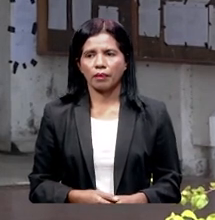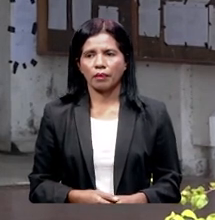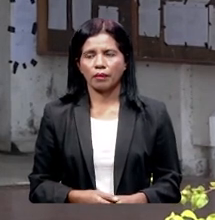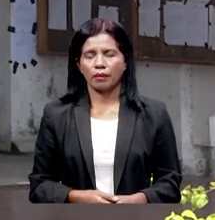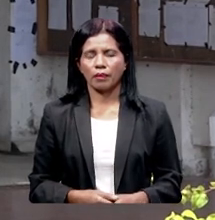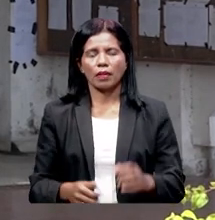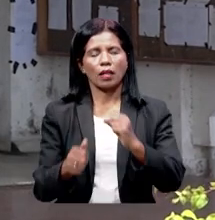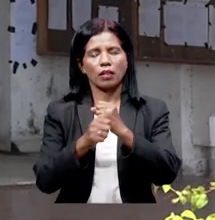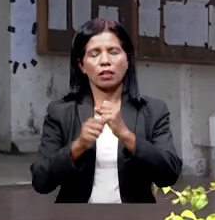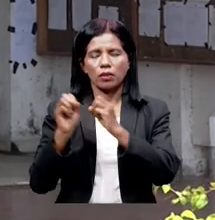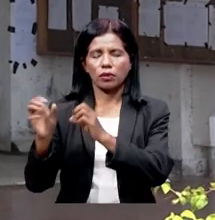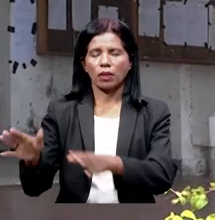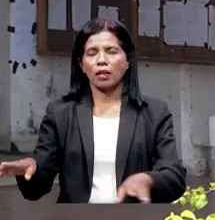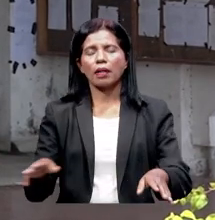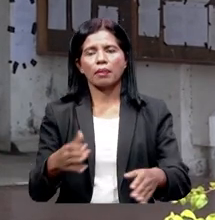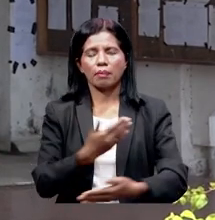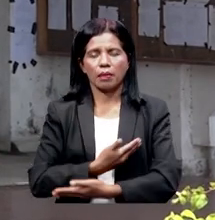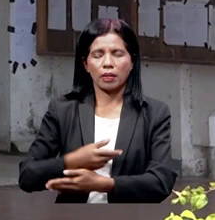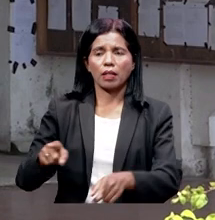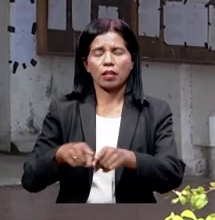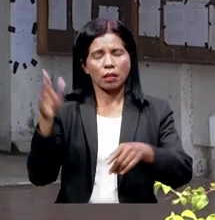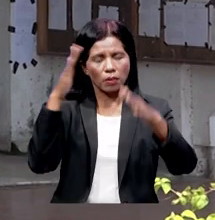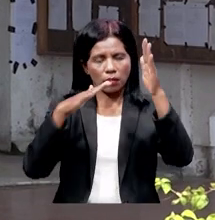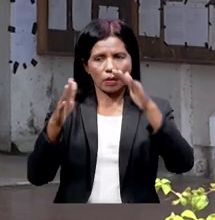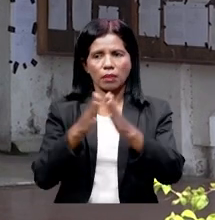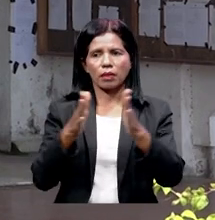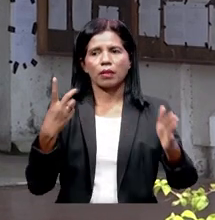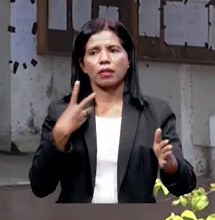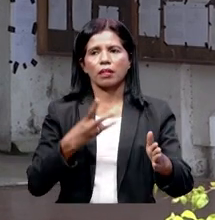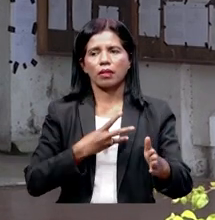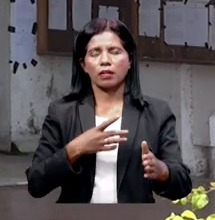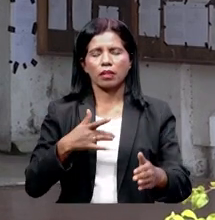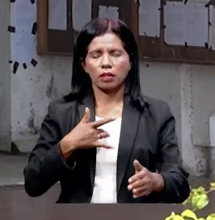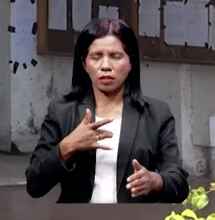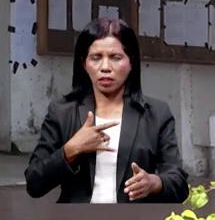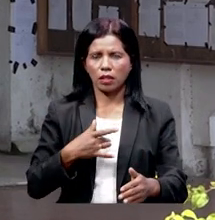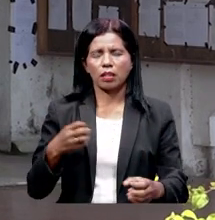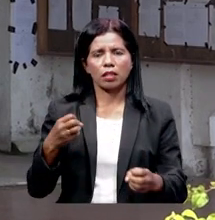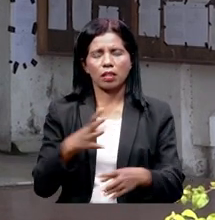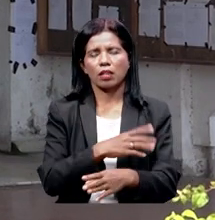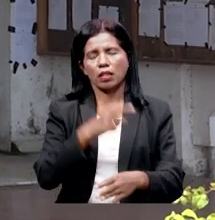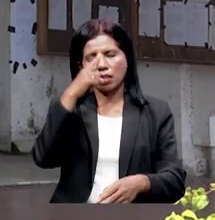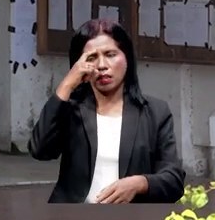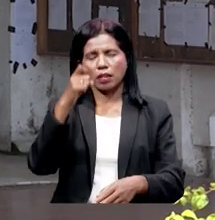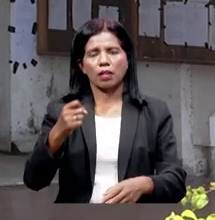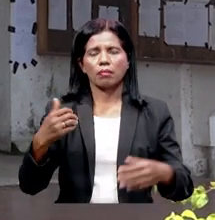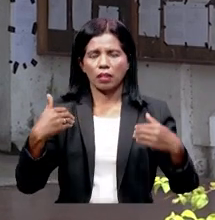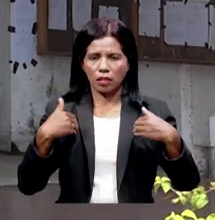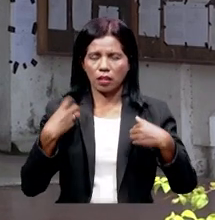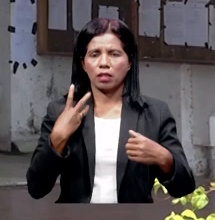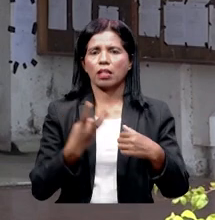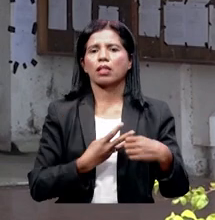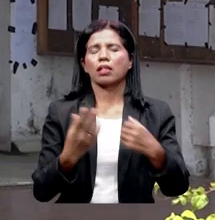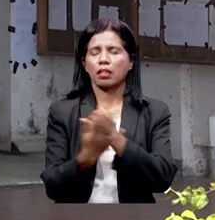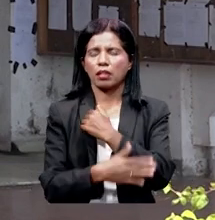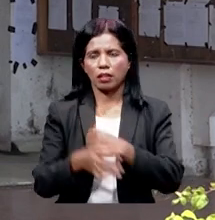Asam sue bebe hanesan problema ne bebot no ita sente chocado tamba acontece iha ita nyarai ne be